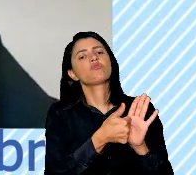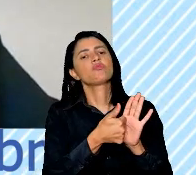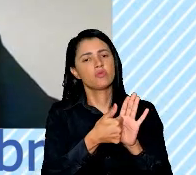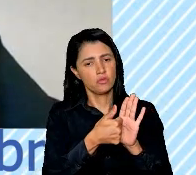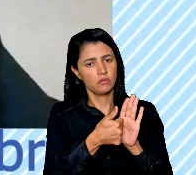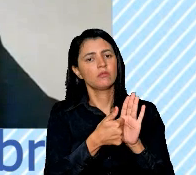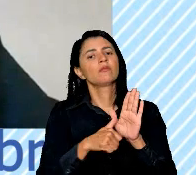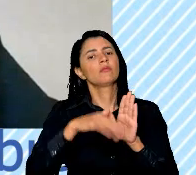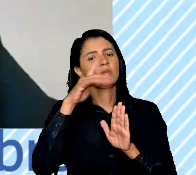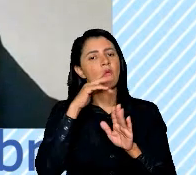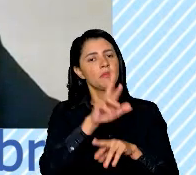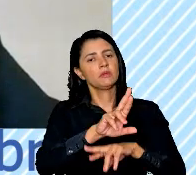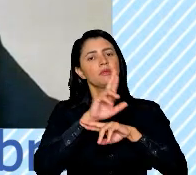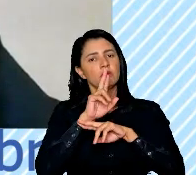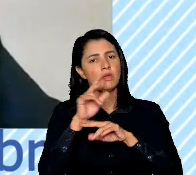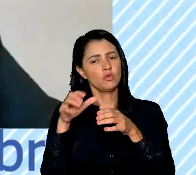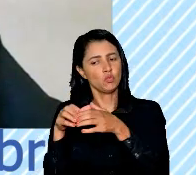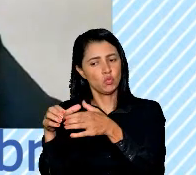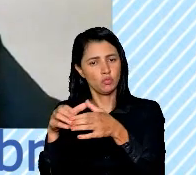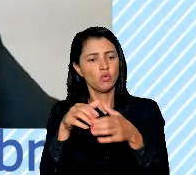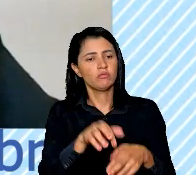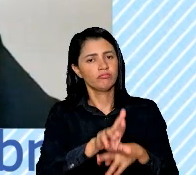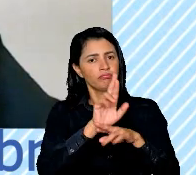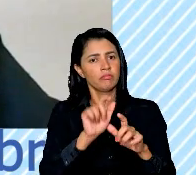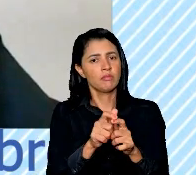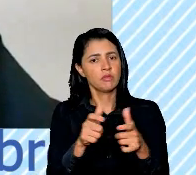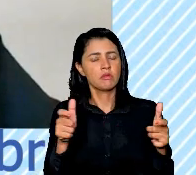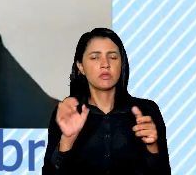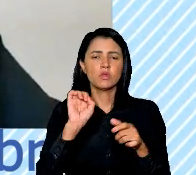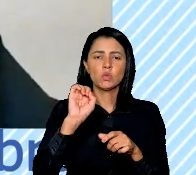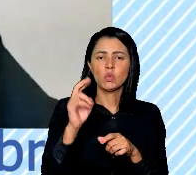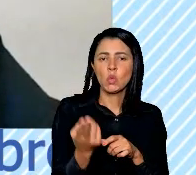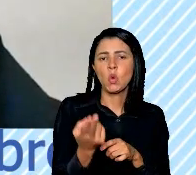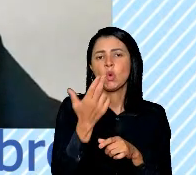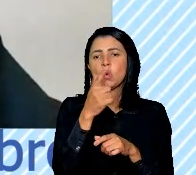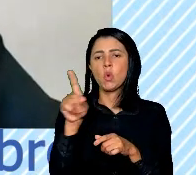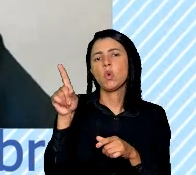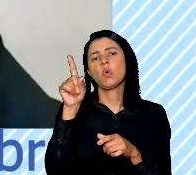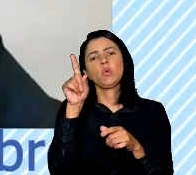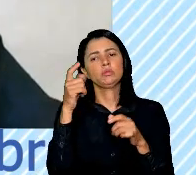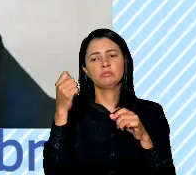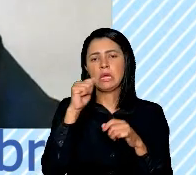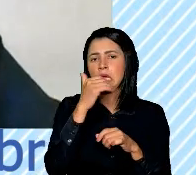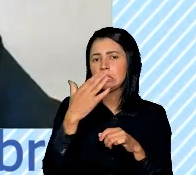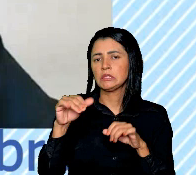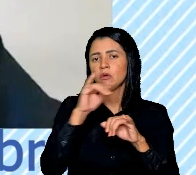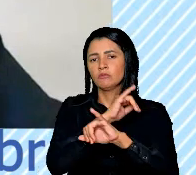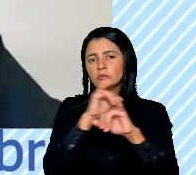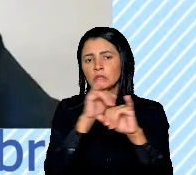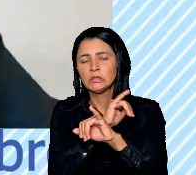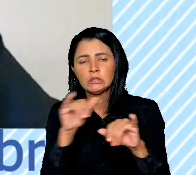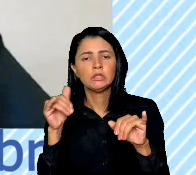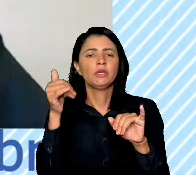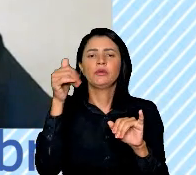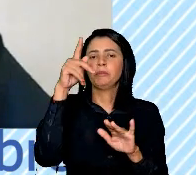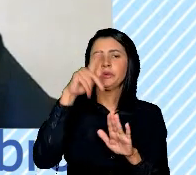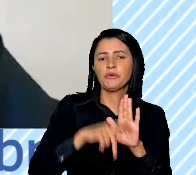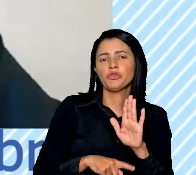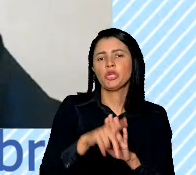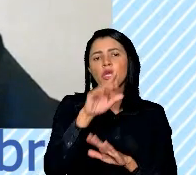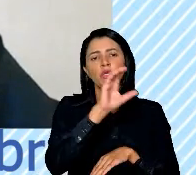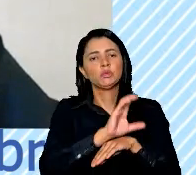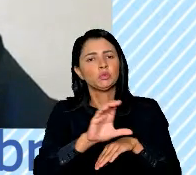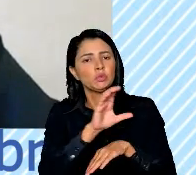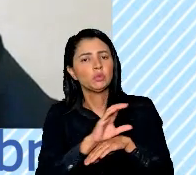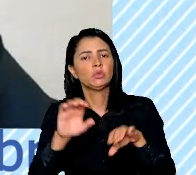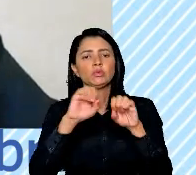aumentar a representatividade desses grupos, seja por meio de ações informativas, de projetos e campanhas, de cursos e